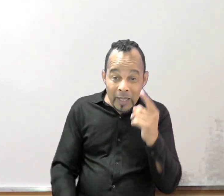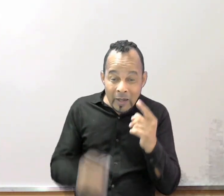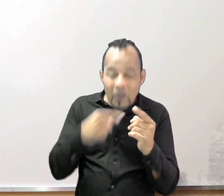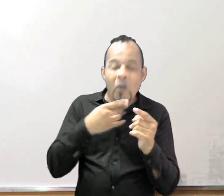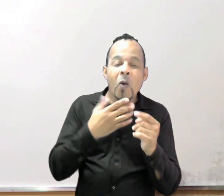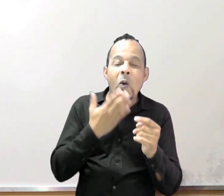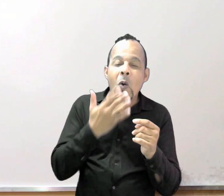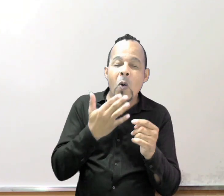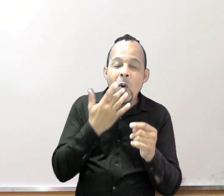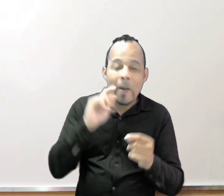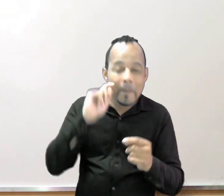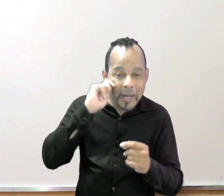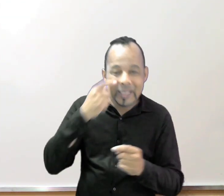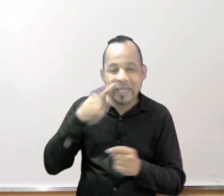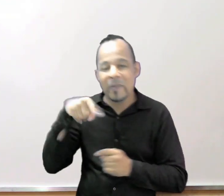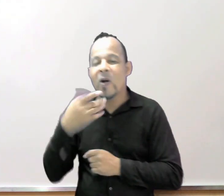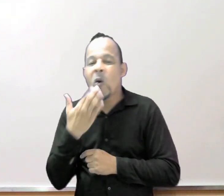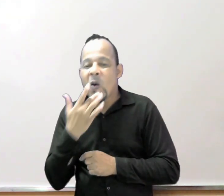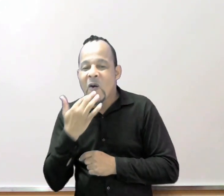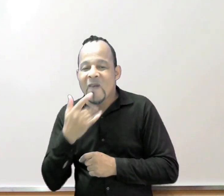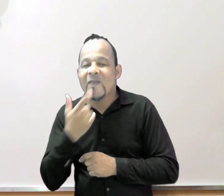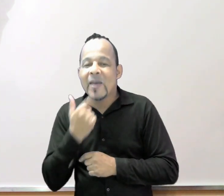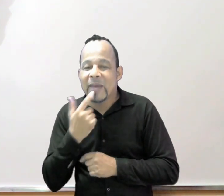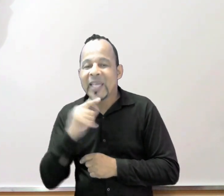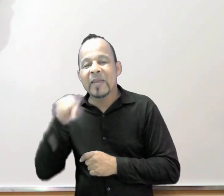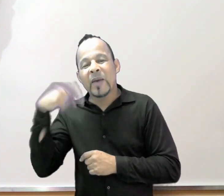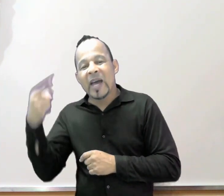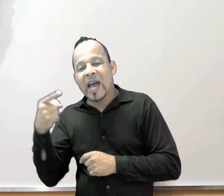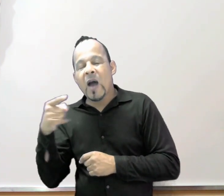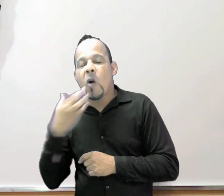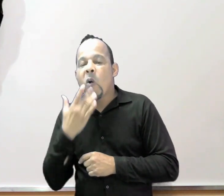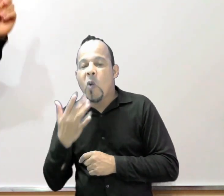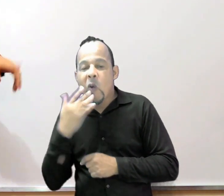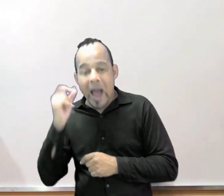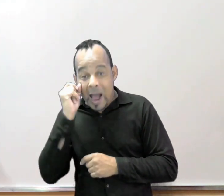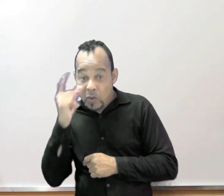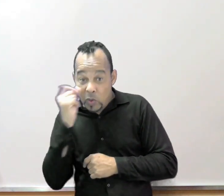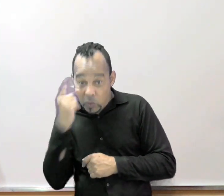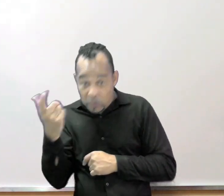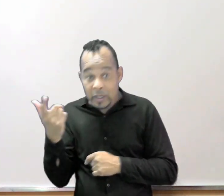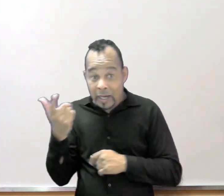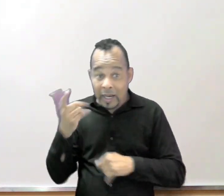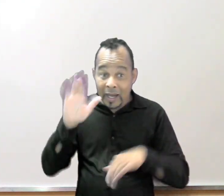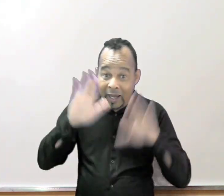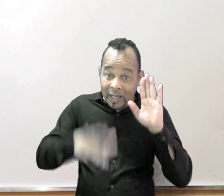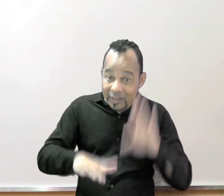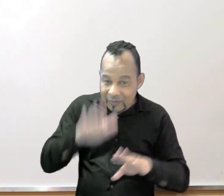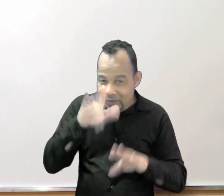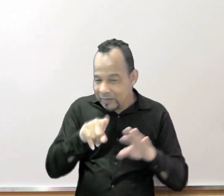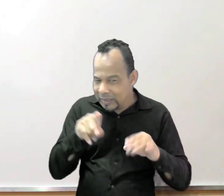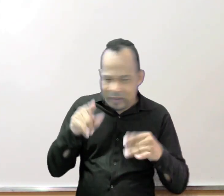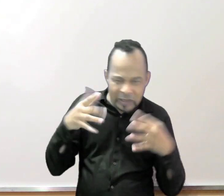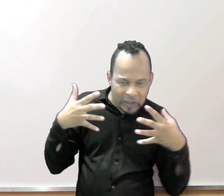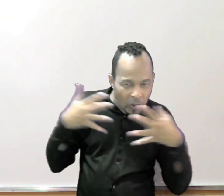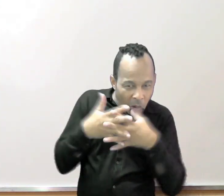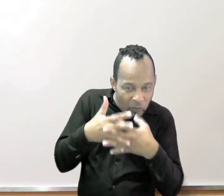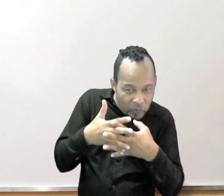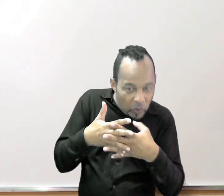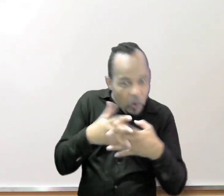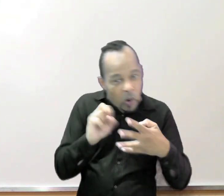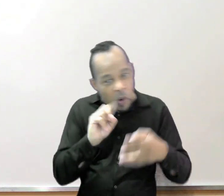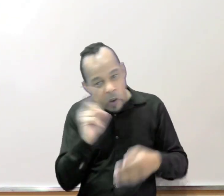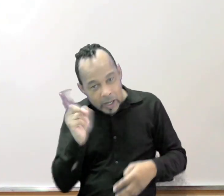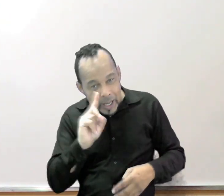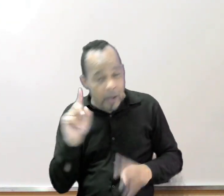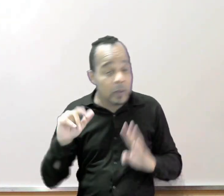com a primeira coordenada na cor preta, a segunda na cor vermelha e a terceira na cor azul, talvez não tenha lhe causado